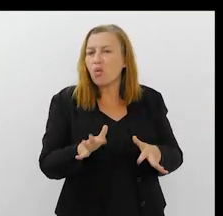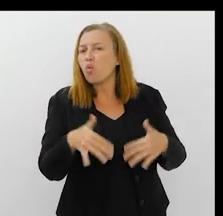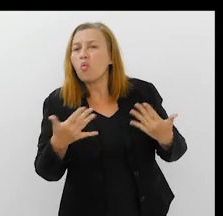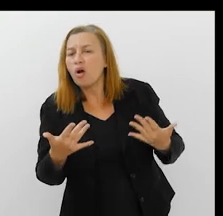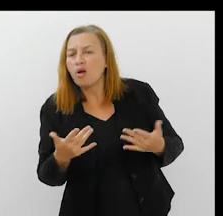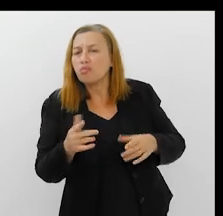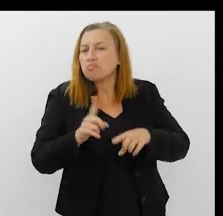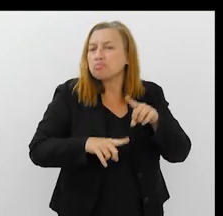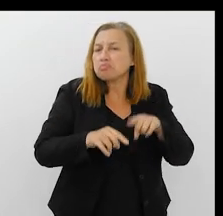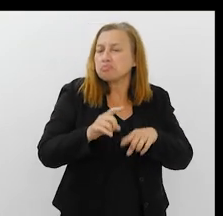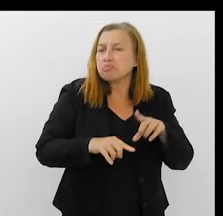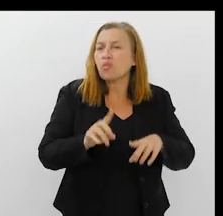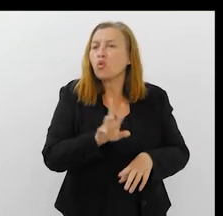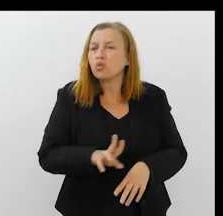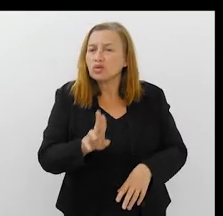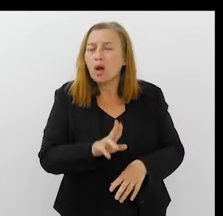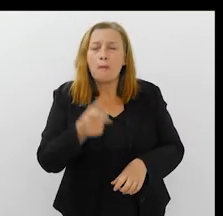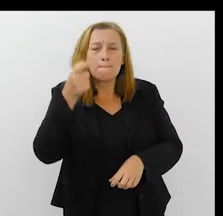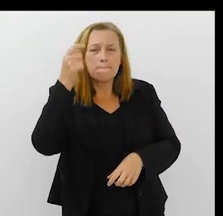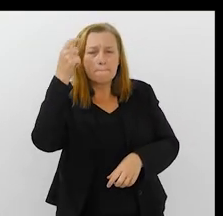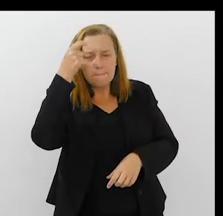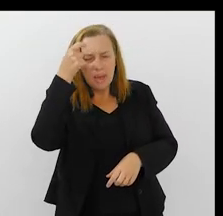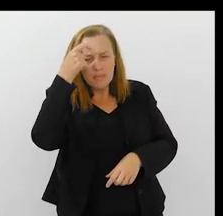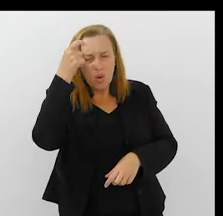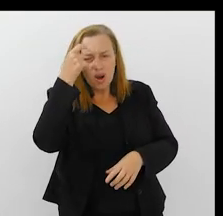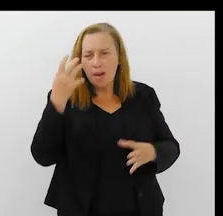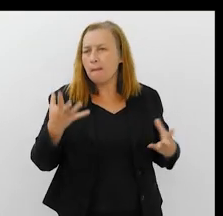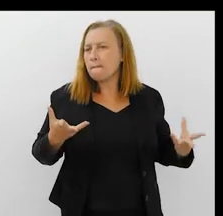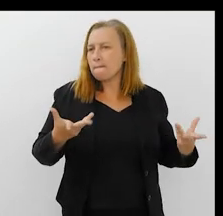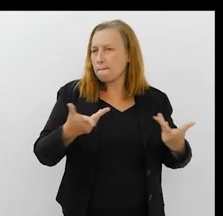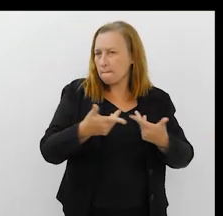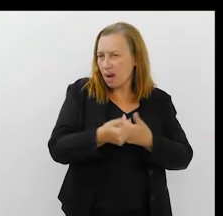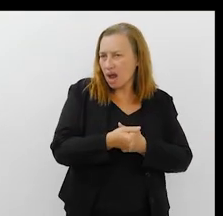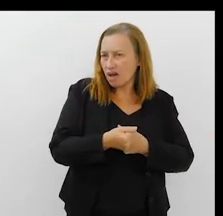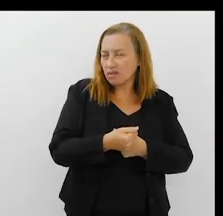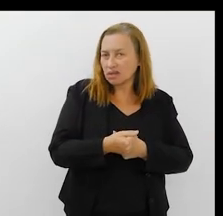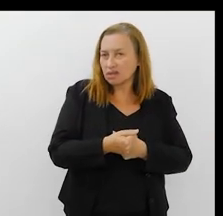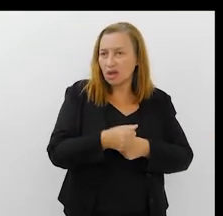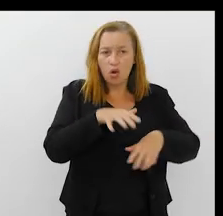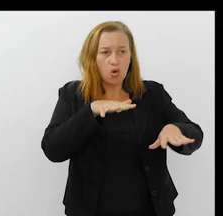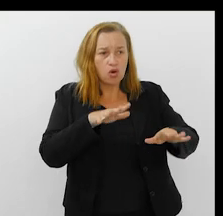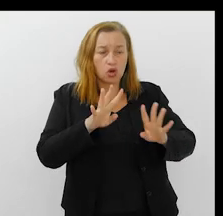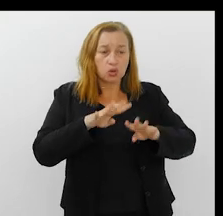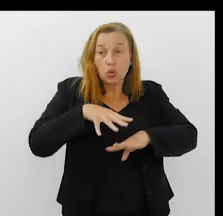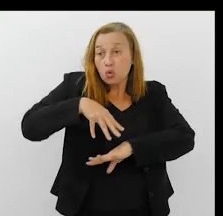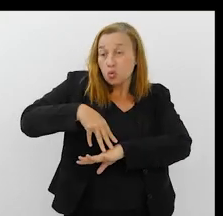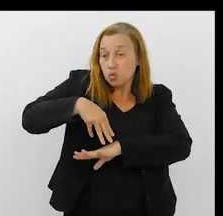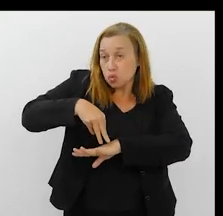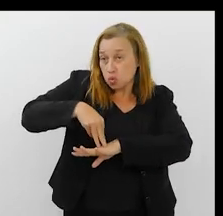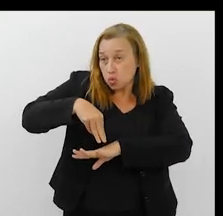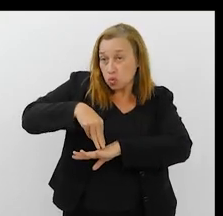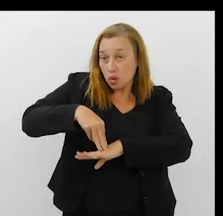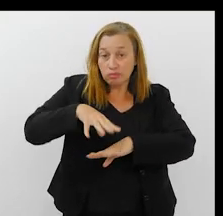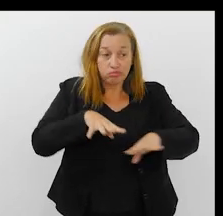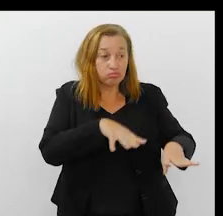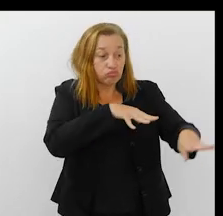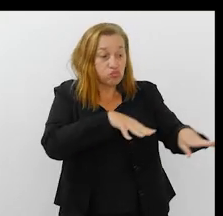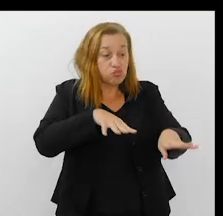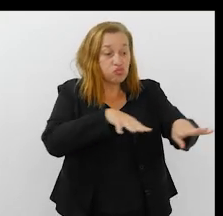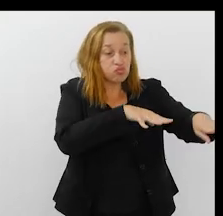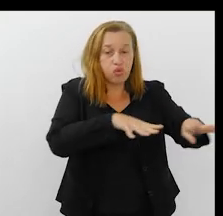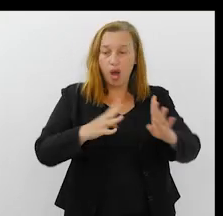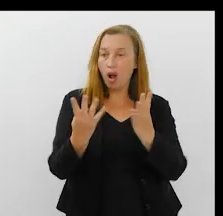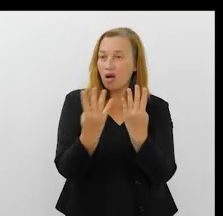né? E existem momentos memoráveis na Marquês de Sapucaí, justamente dessas